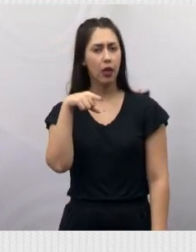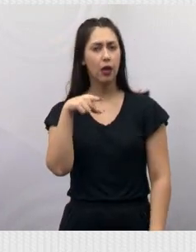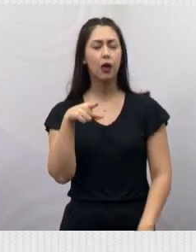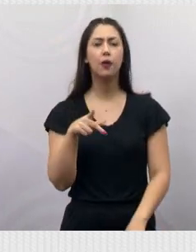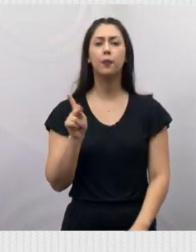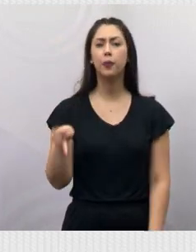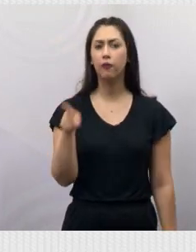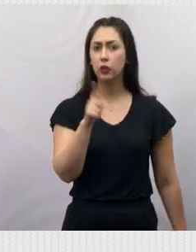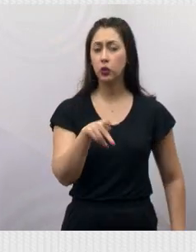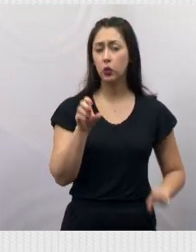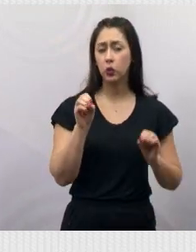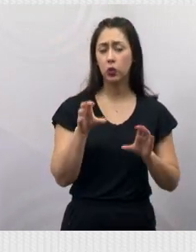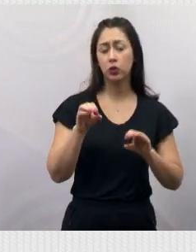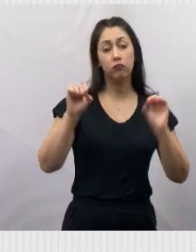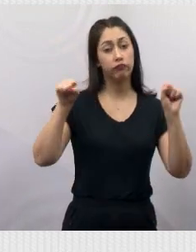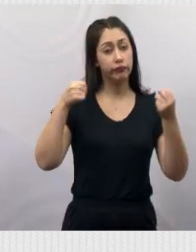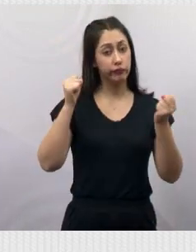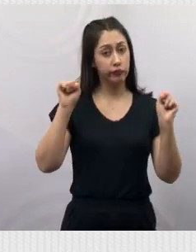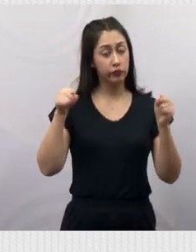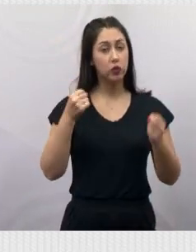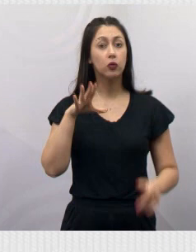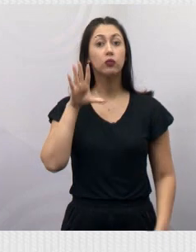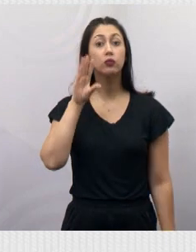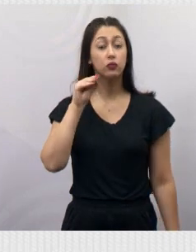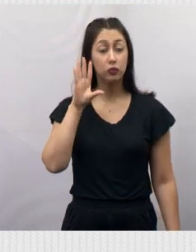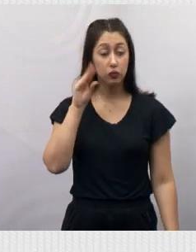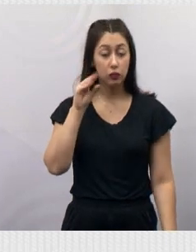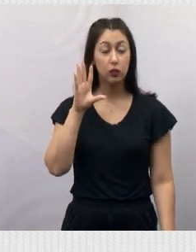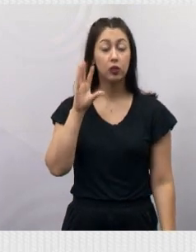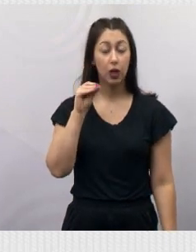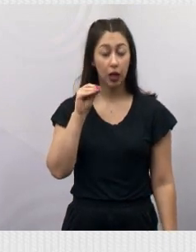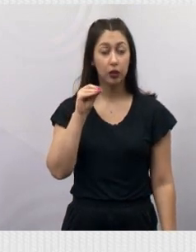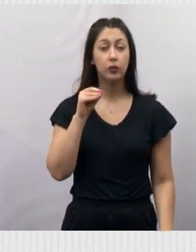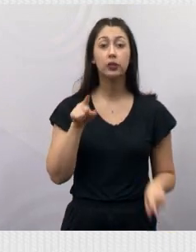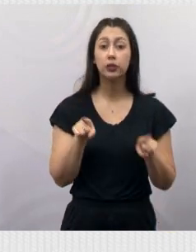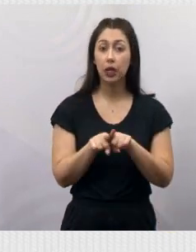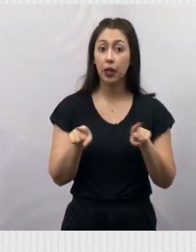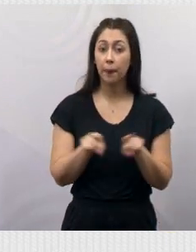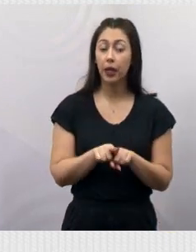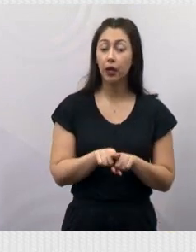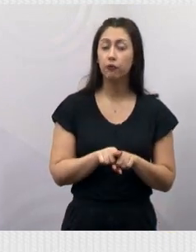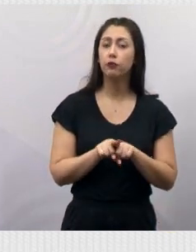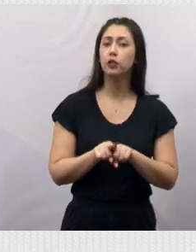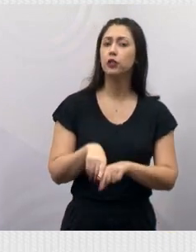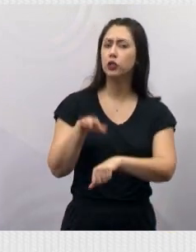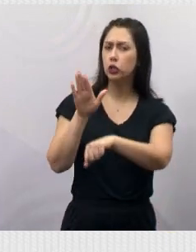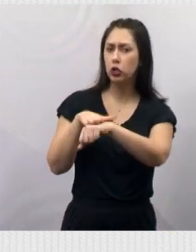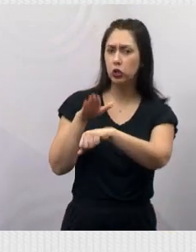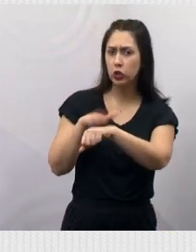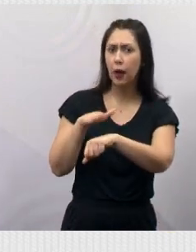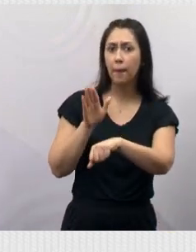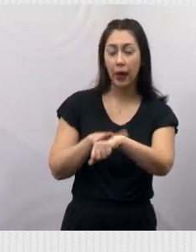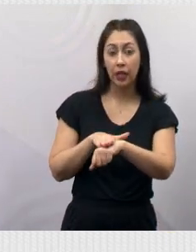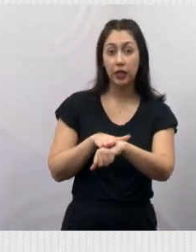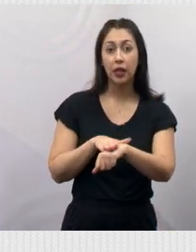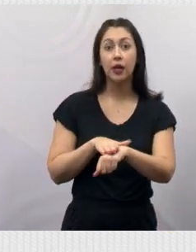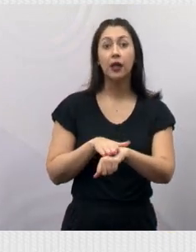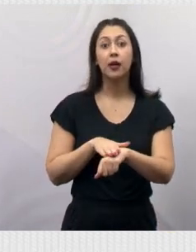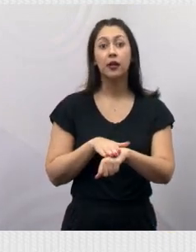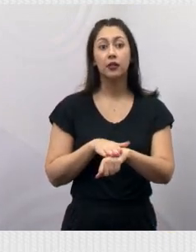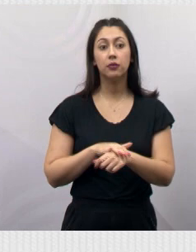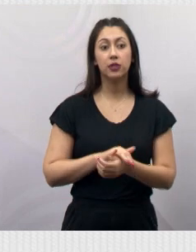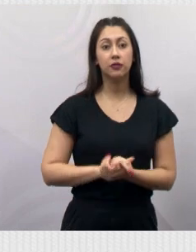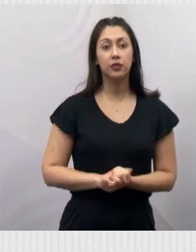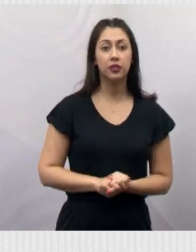física, funcionário efetivo e foi convocado para a seleção brasileira de